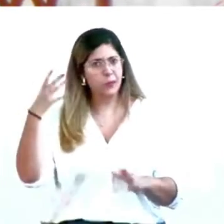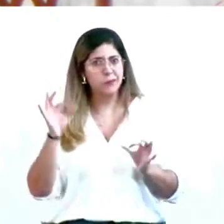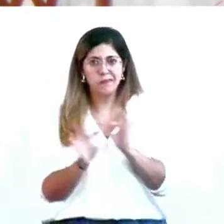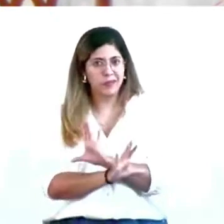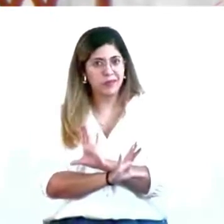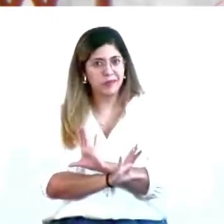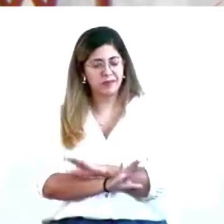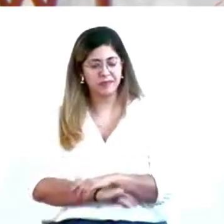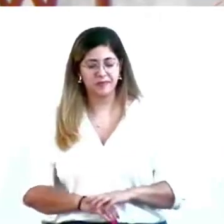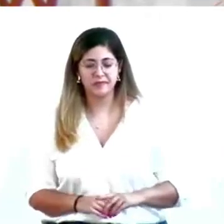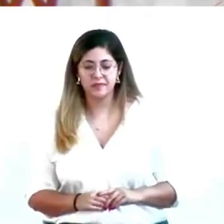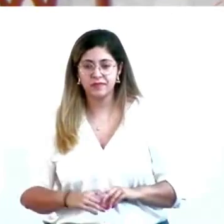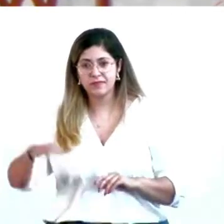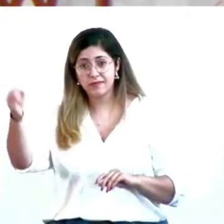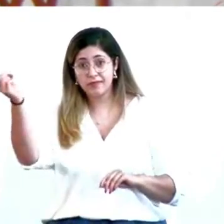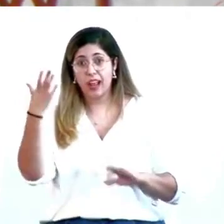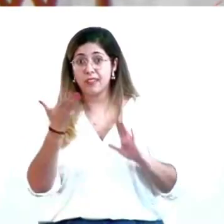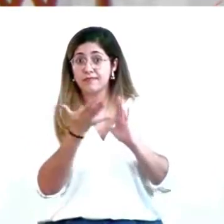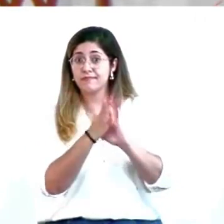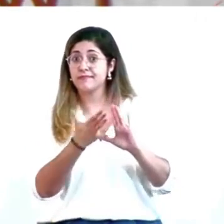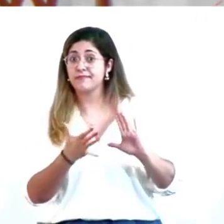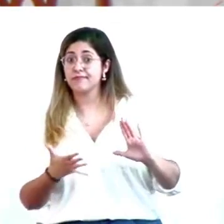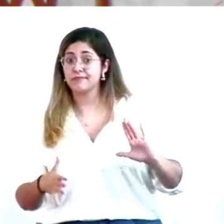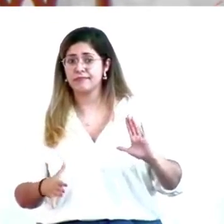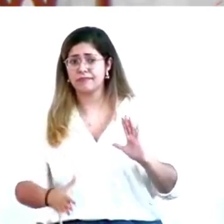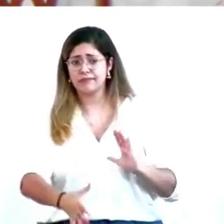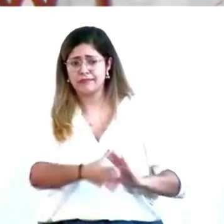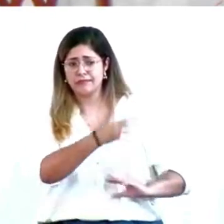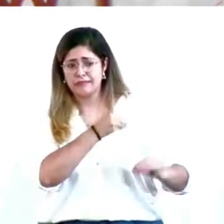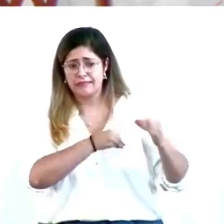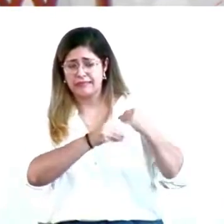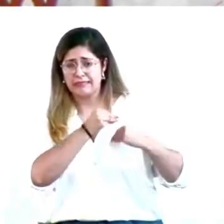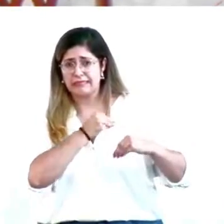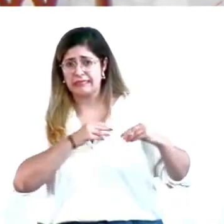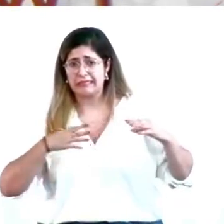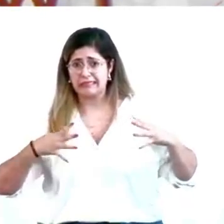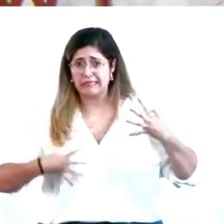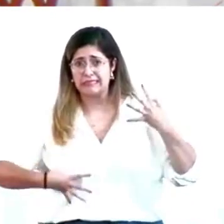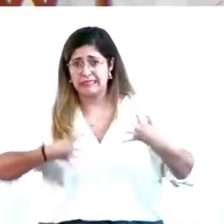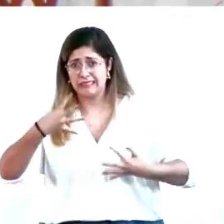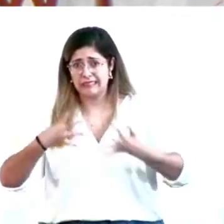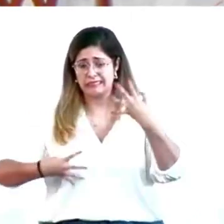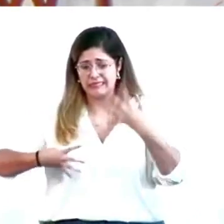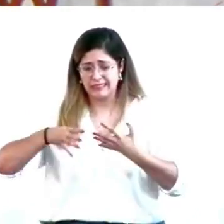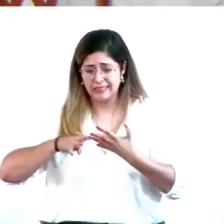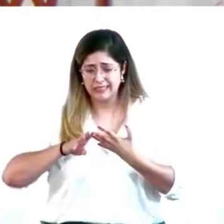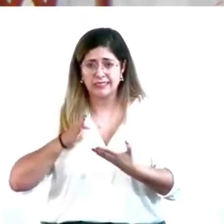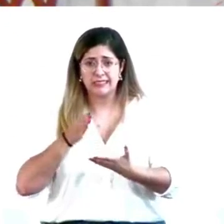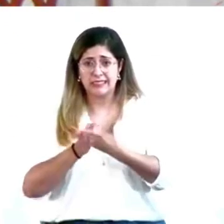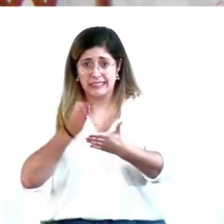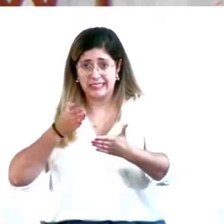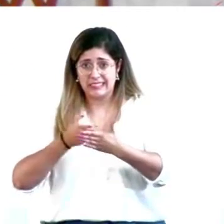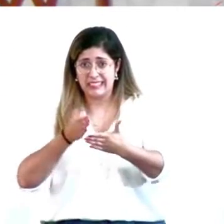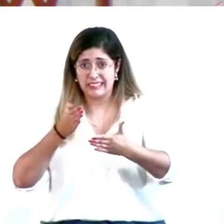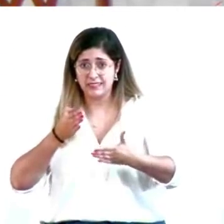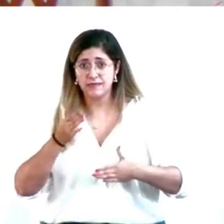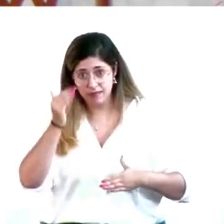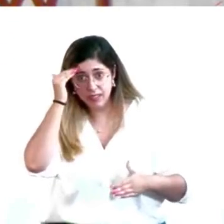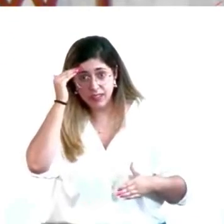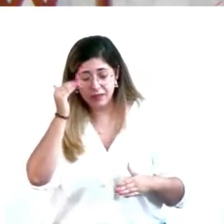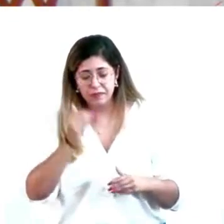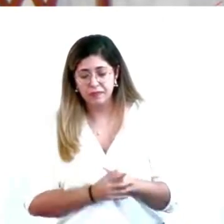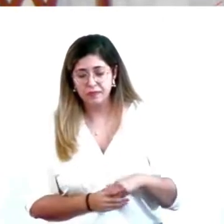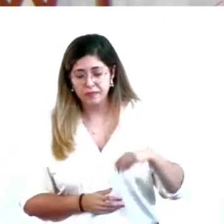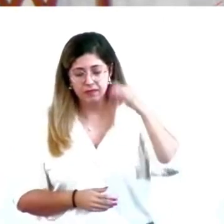Se a luz não está refletindo, porque você está flertando com o pecado. Vocês são luz, porque quem fez luz